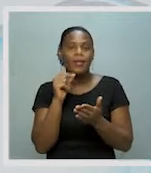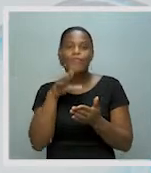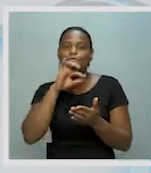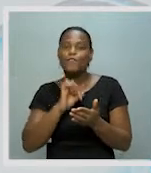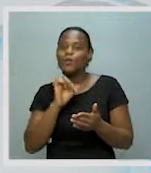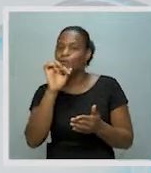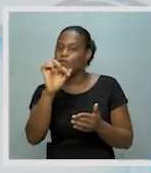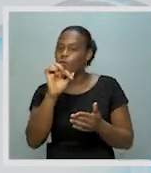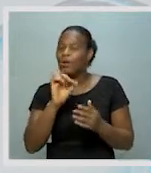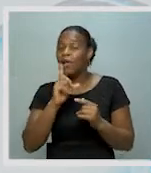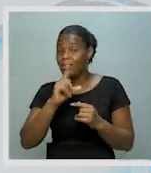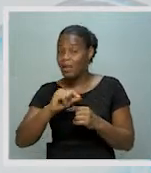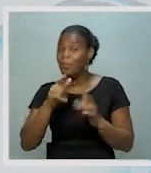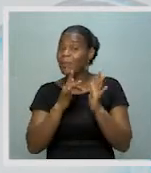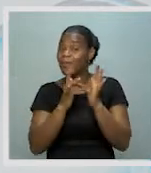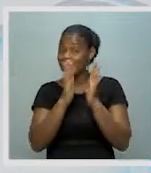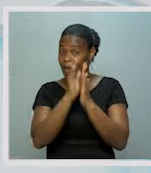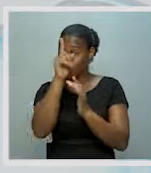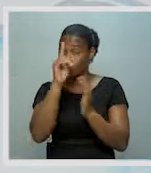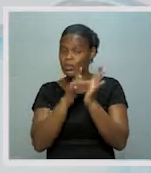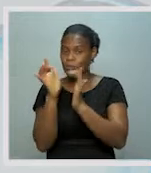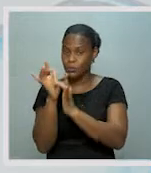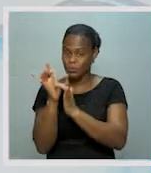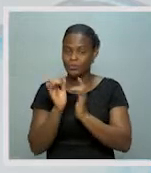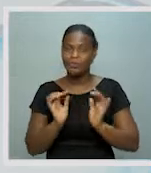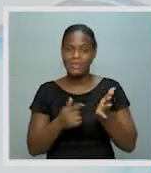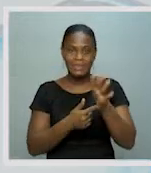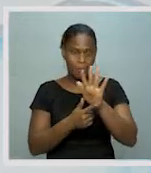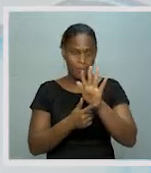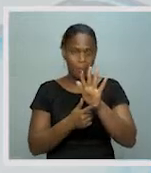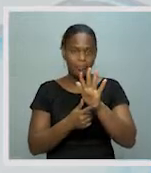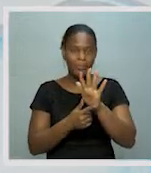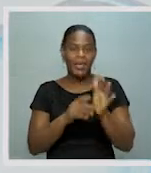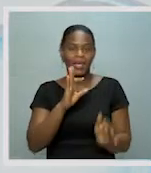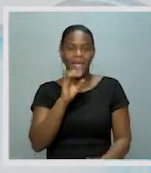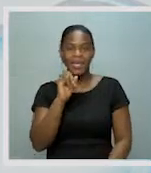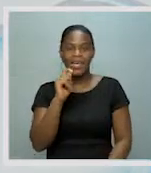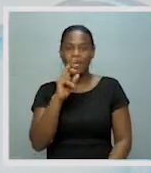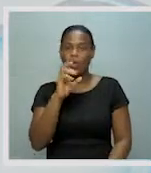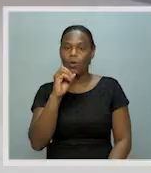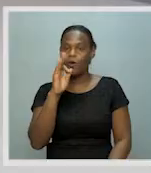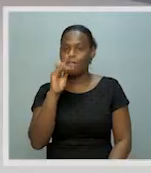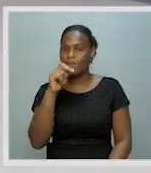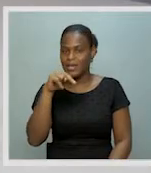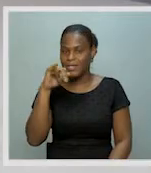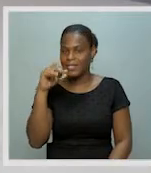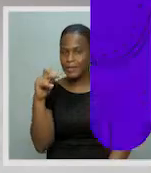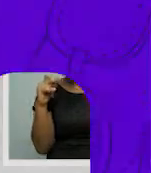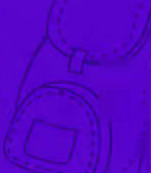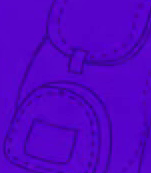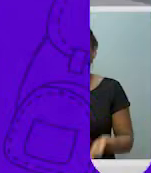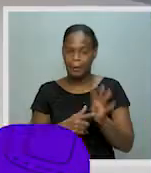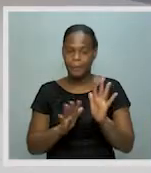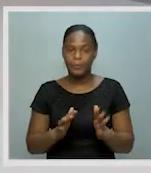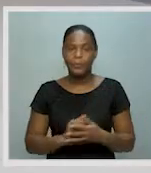através do seu Filho, que também é Deus, Jesus Cristo. É um exemplo de hierofania. Ok,